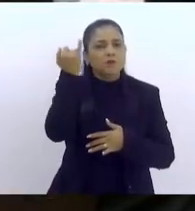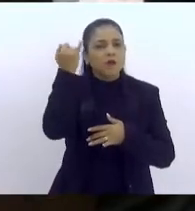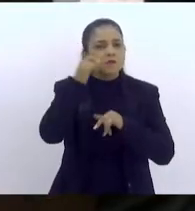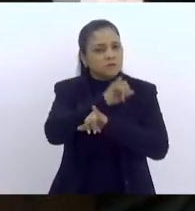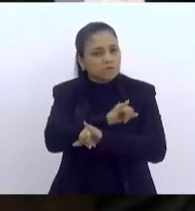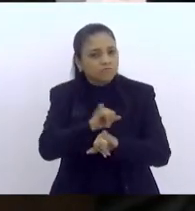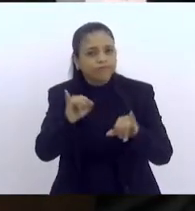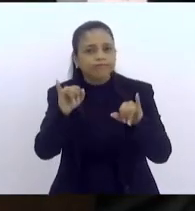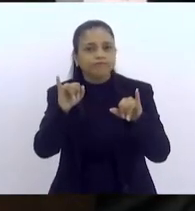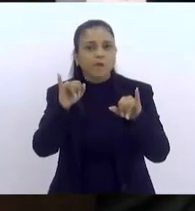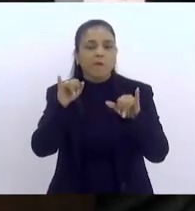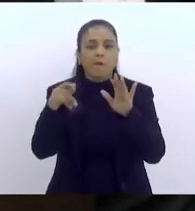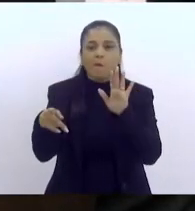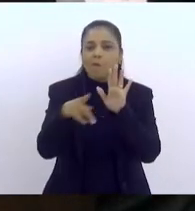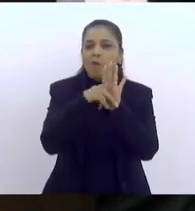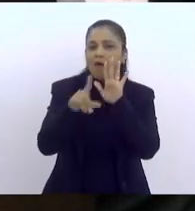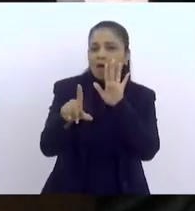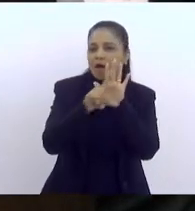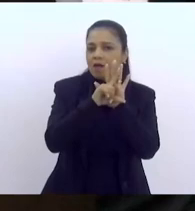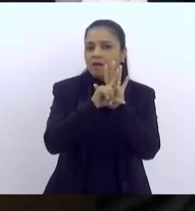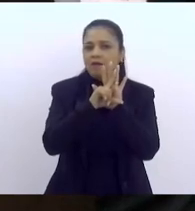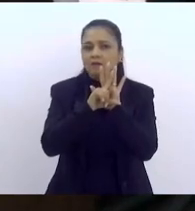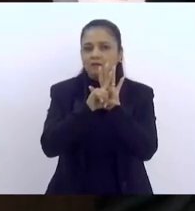desse projeto de lei.